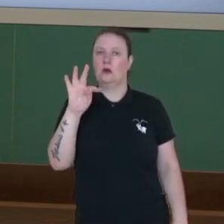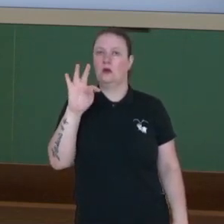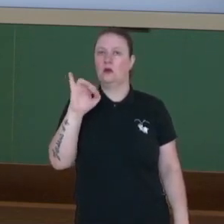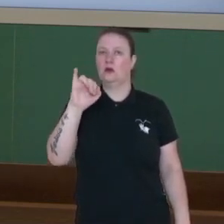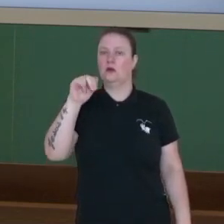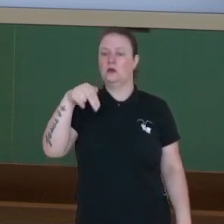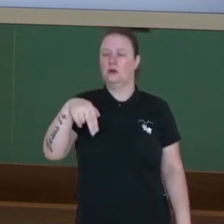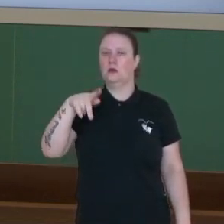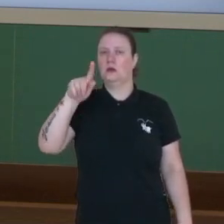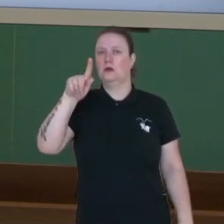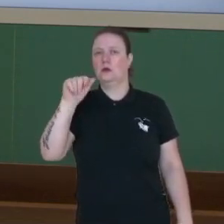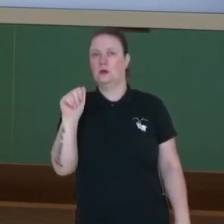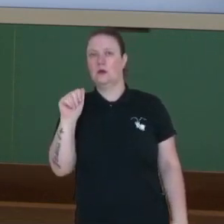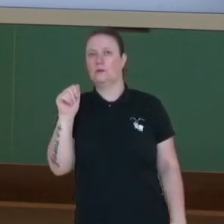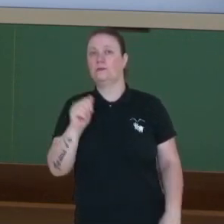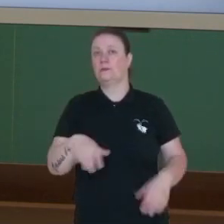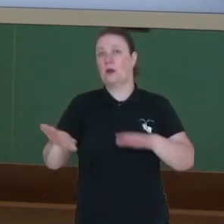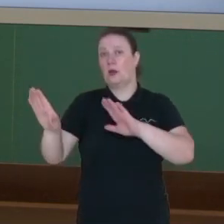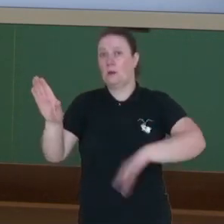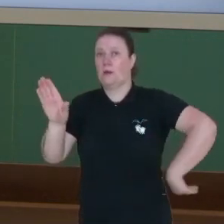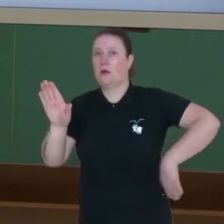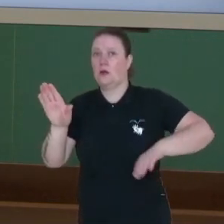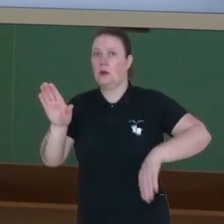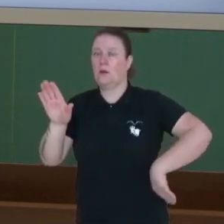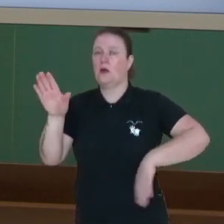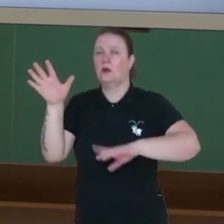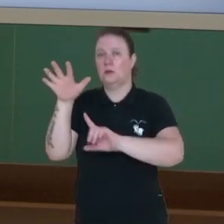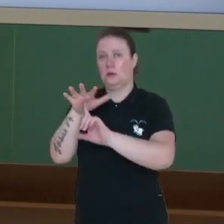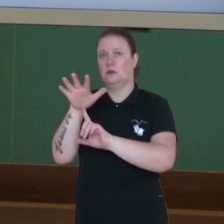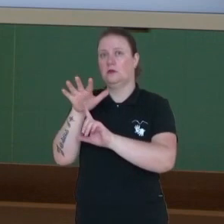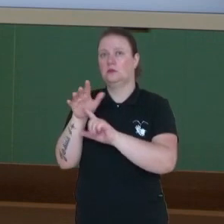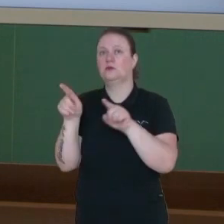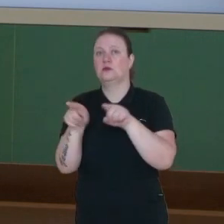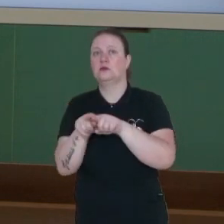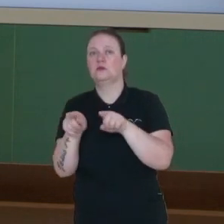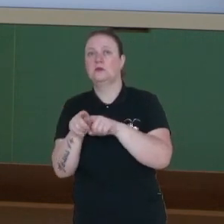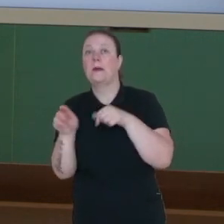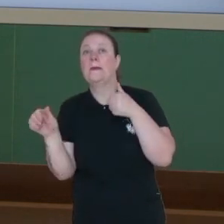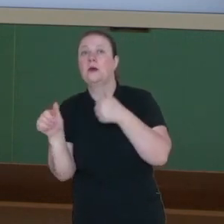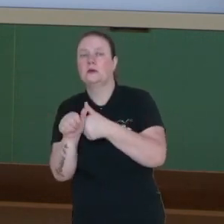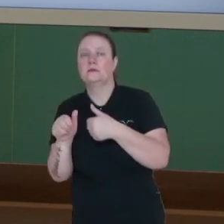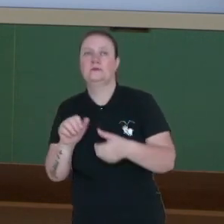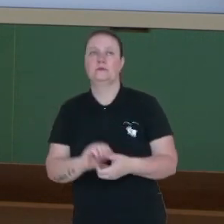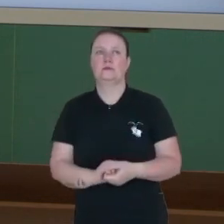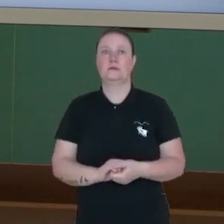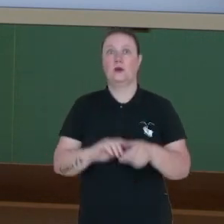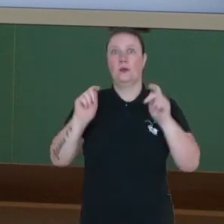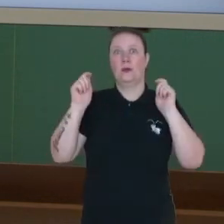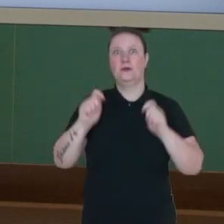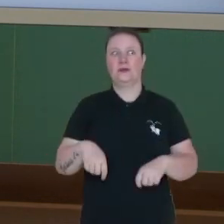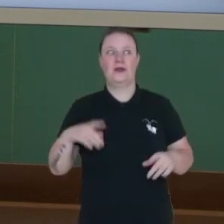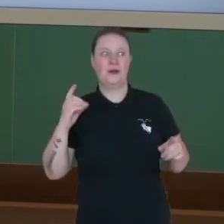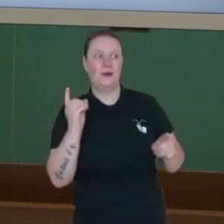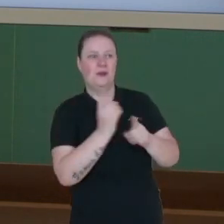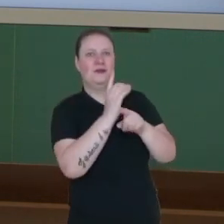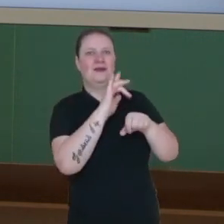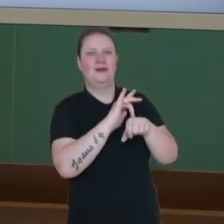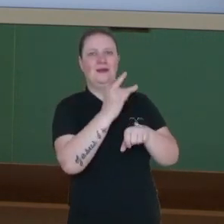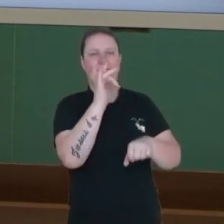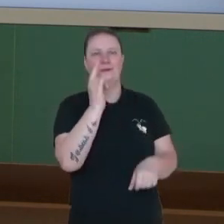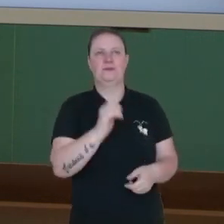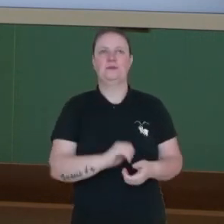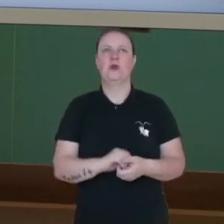pela região cresceu, né, pois havia a possibilidade real de encontrar ouro, né? Prof, aonde fica a ilha